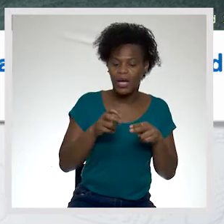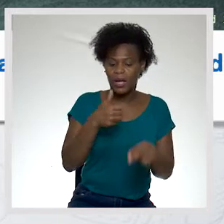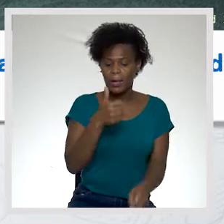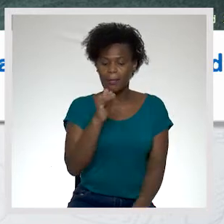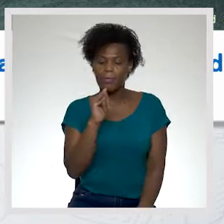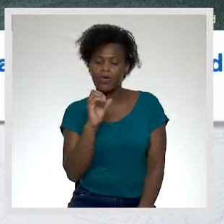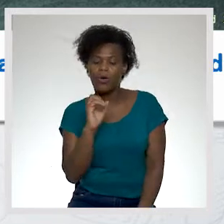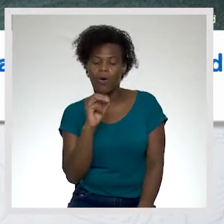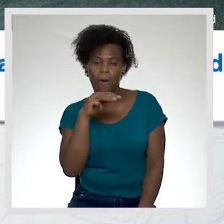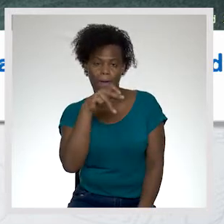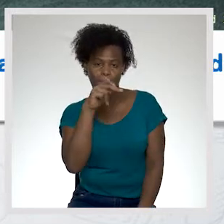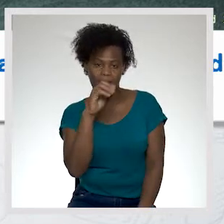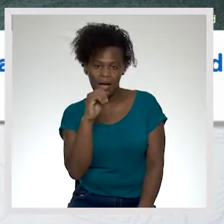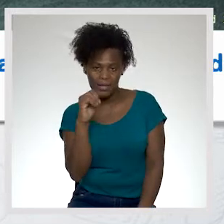biomassa.